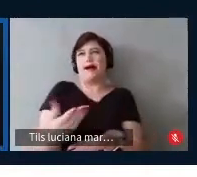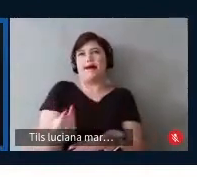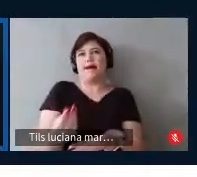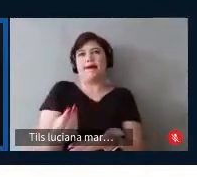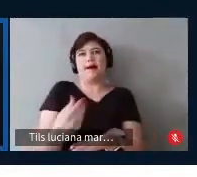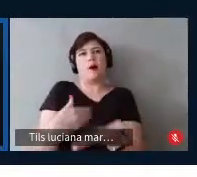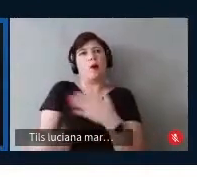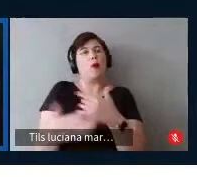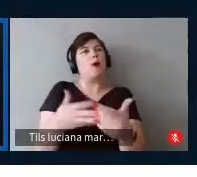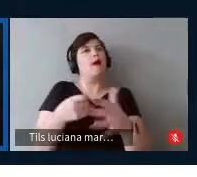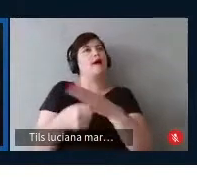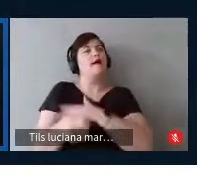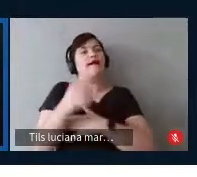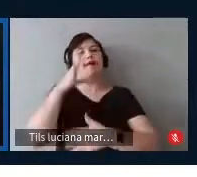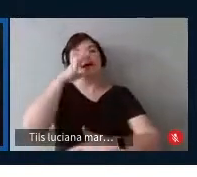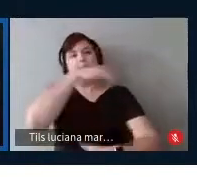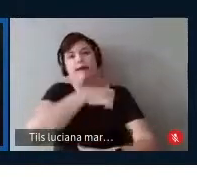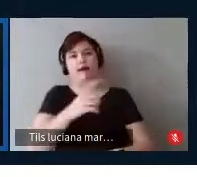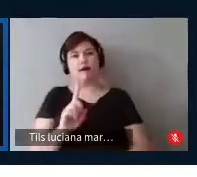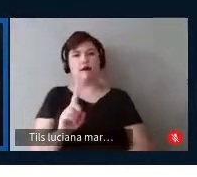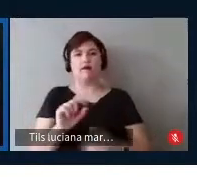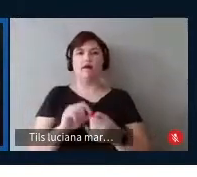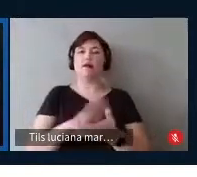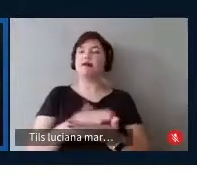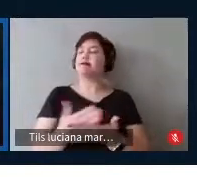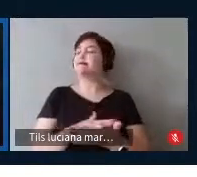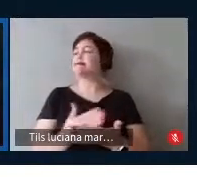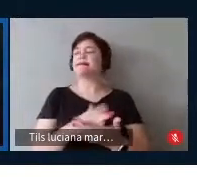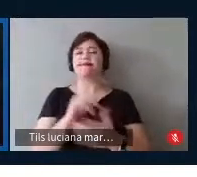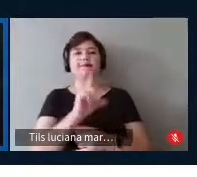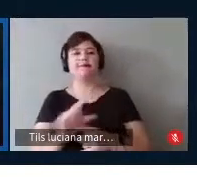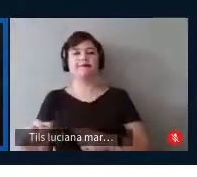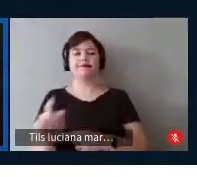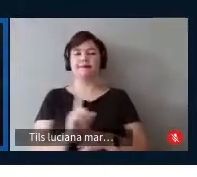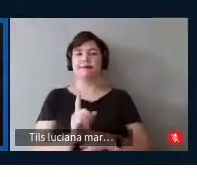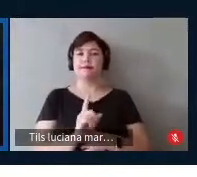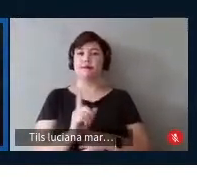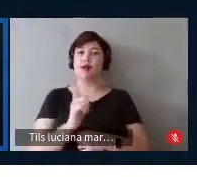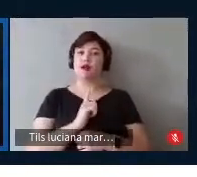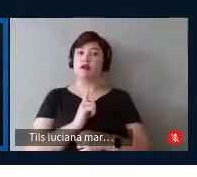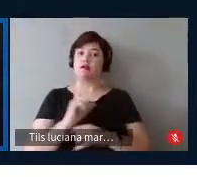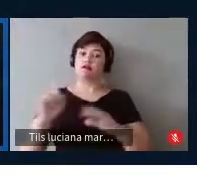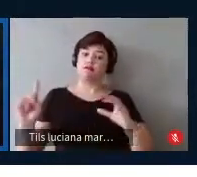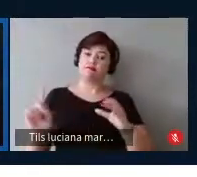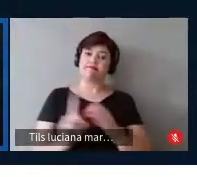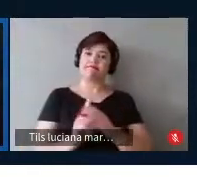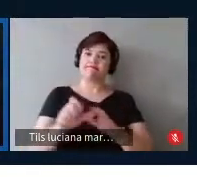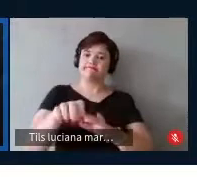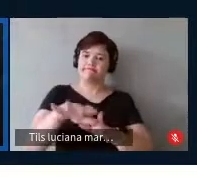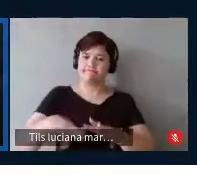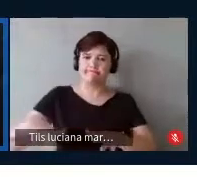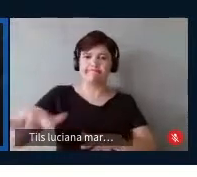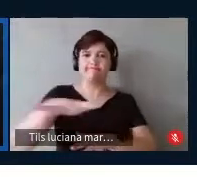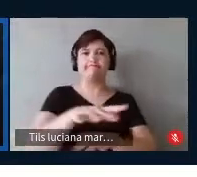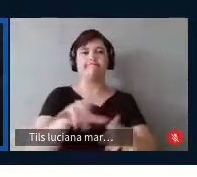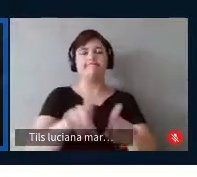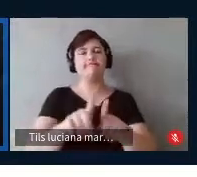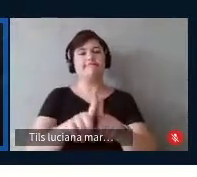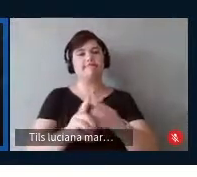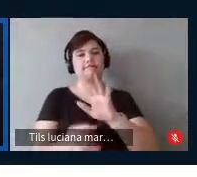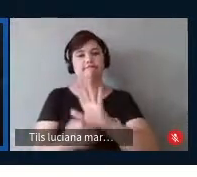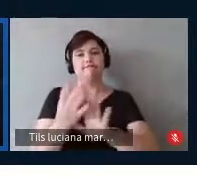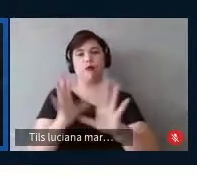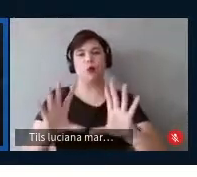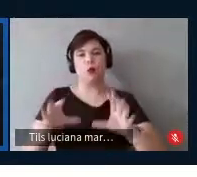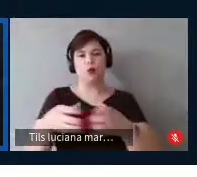de qualquer maneira e vai fazer uma interpretação e vai sair. Ele faz parte daquele ambiente, ele também constitui aquele